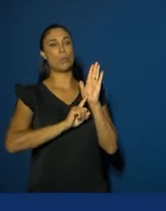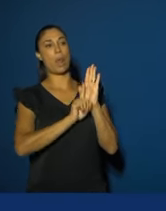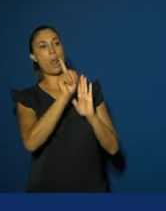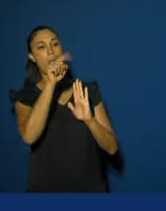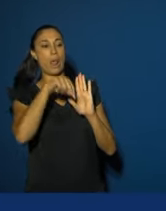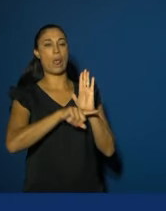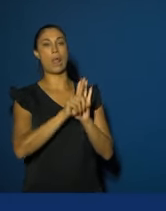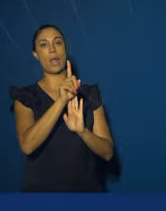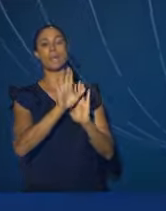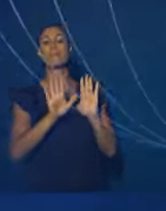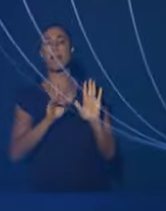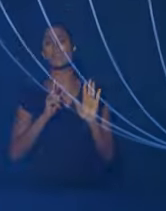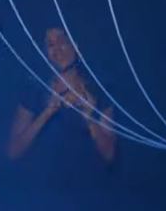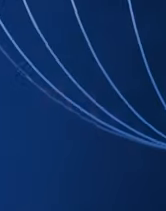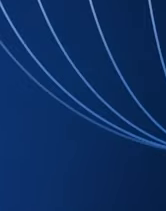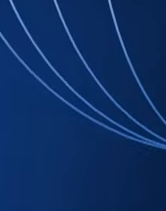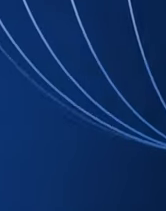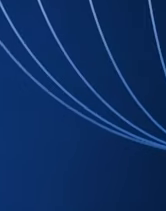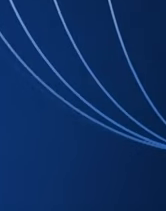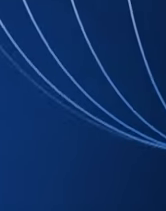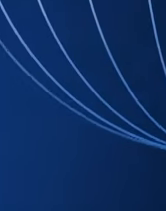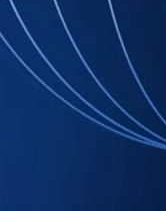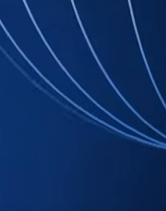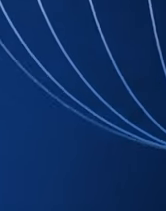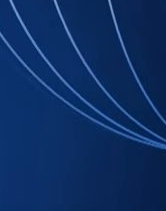obviamente que sempre inser seus